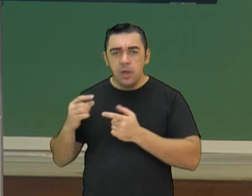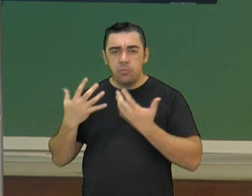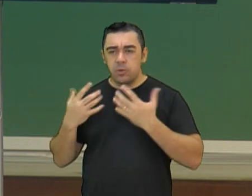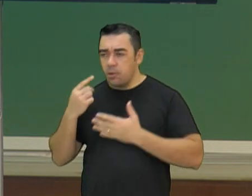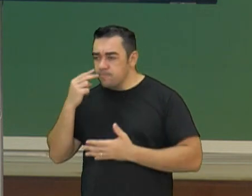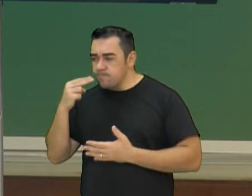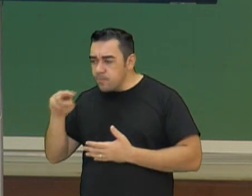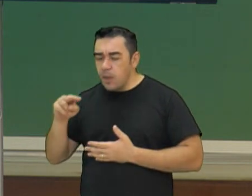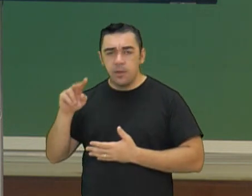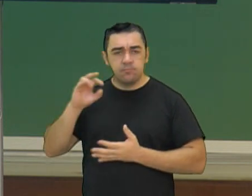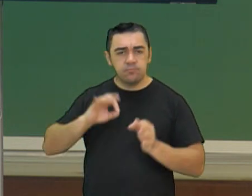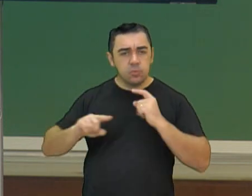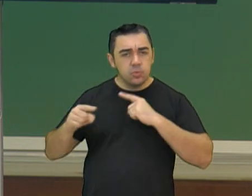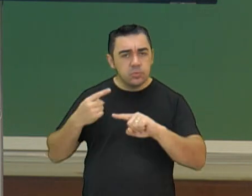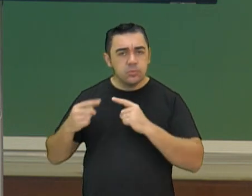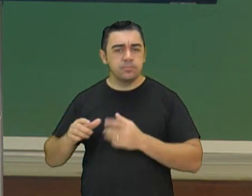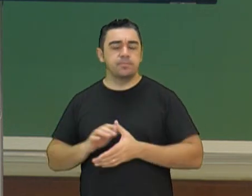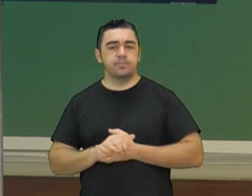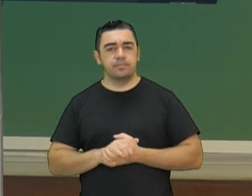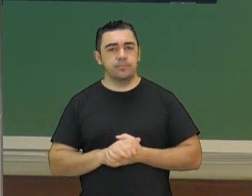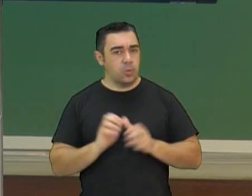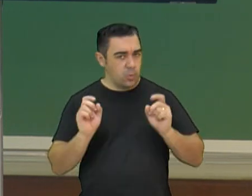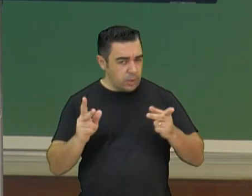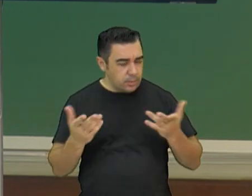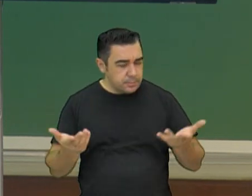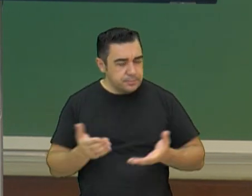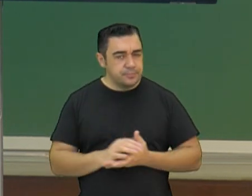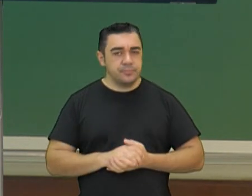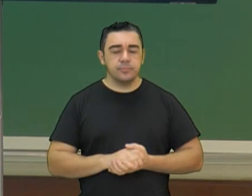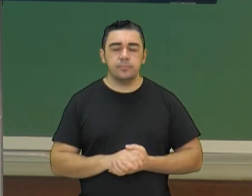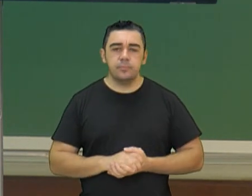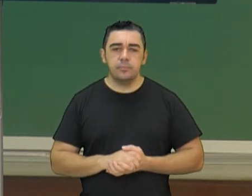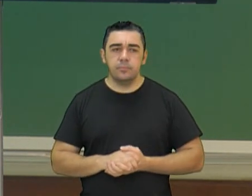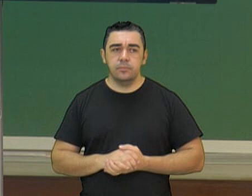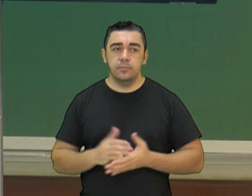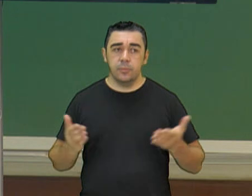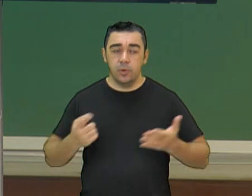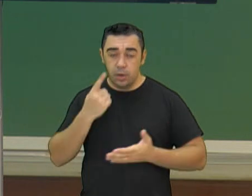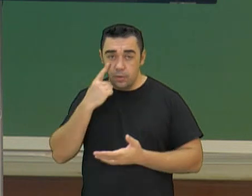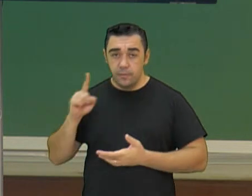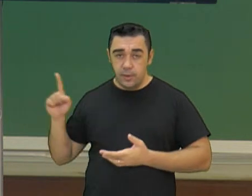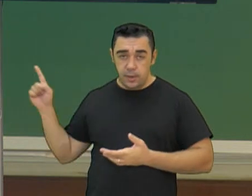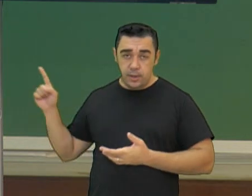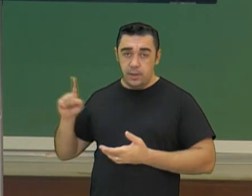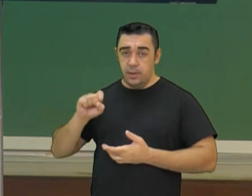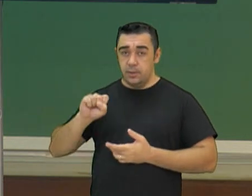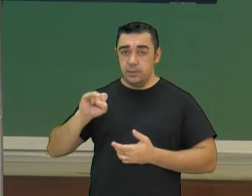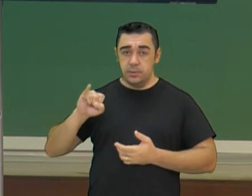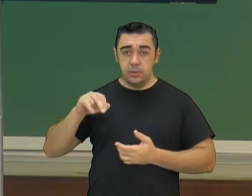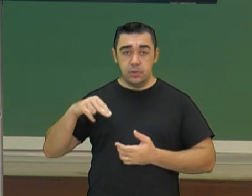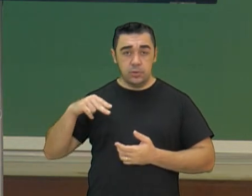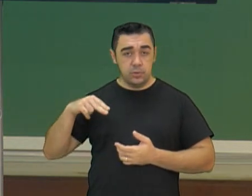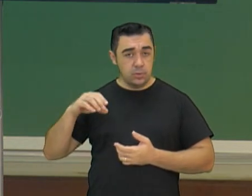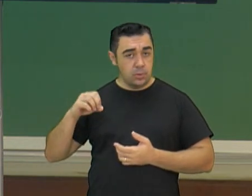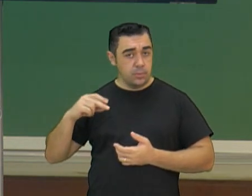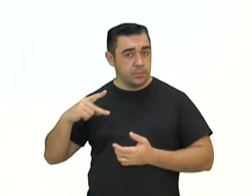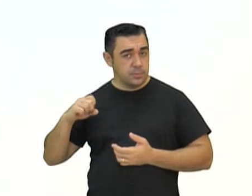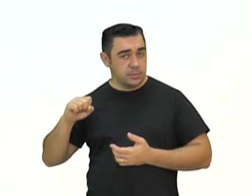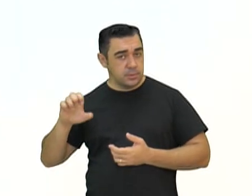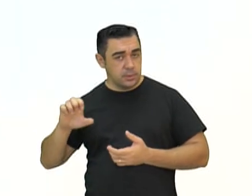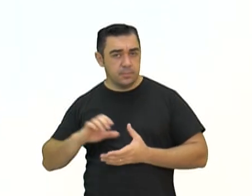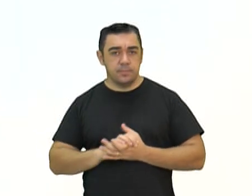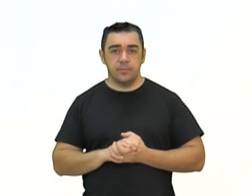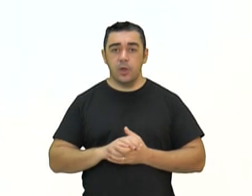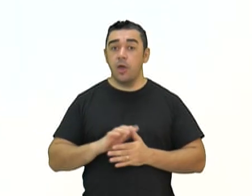ouvir, né? Ou de ler, ok? Então, a gente vai ver agora uma sinopse, um exemplo aqui de novo, certo?